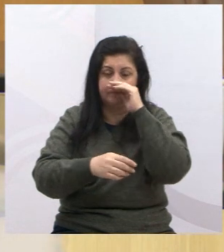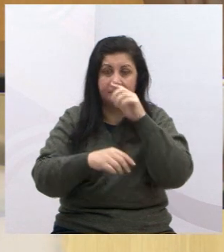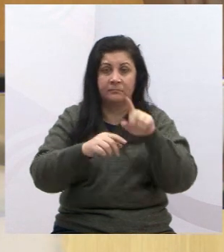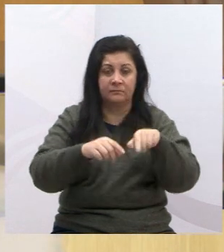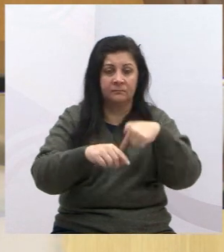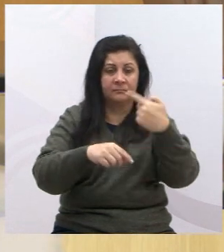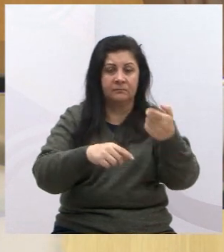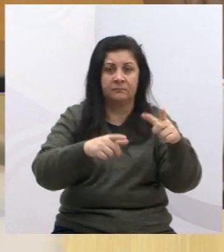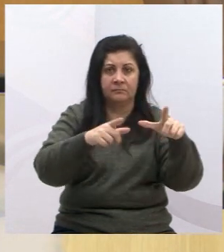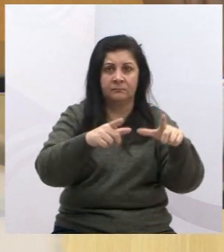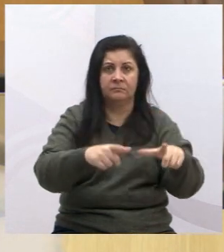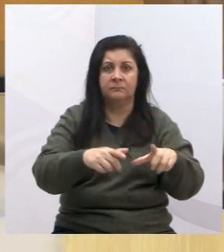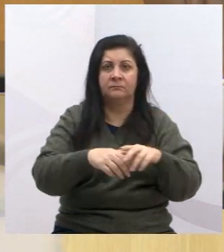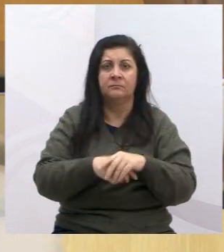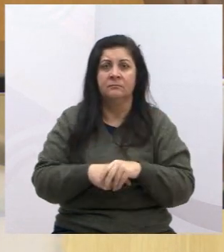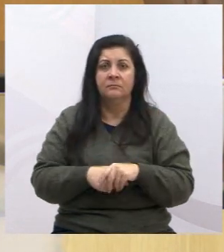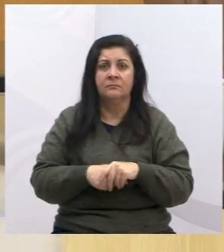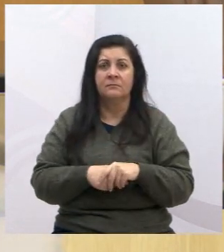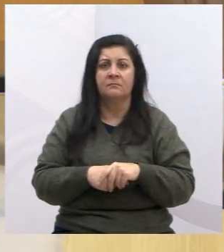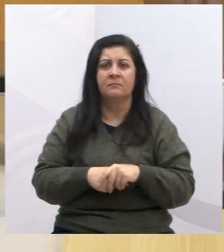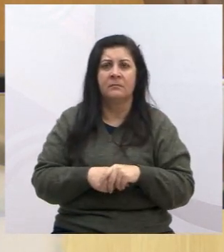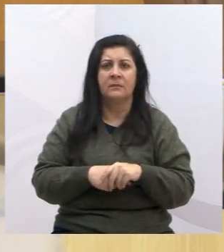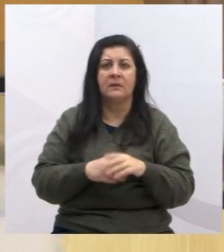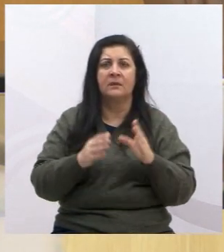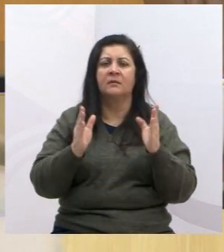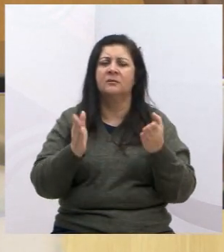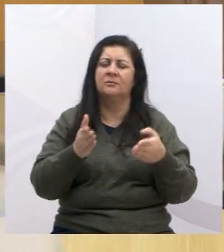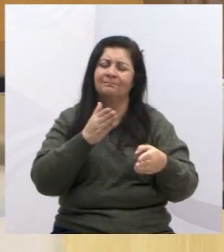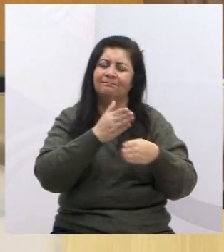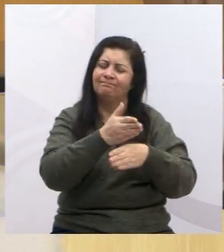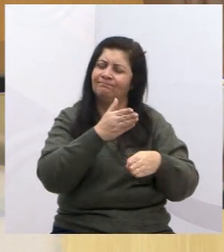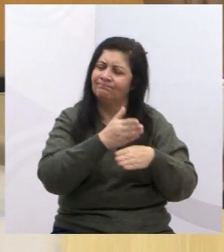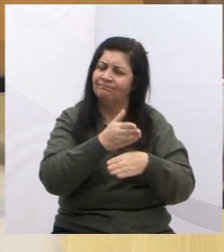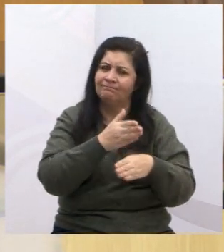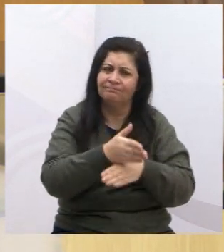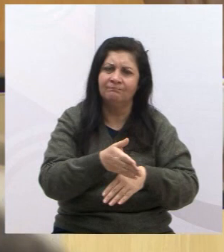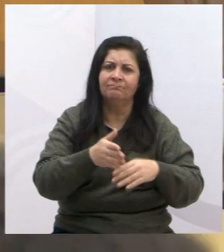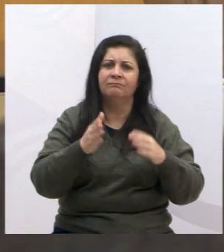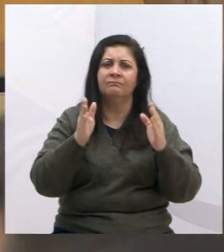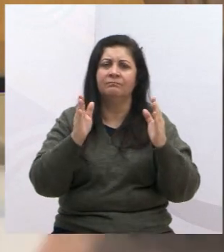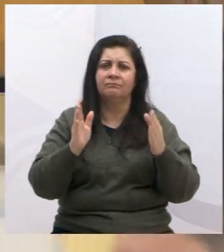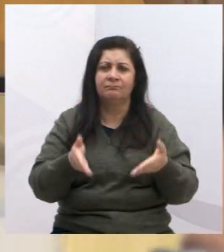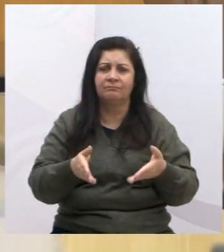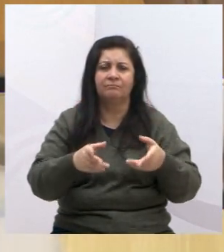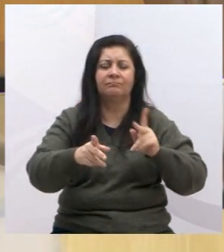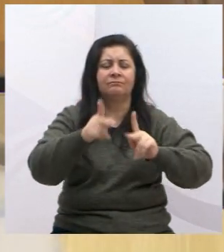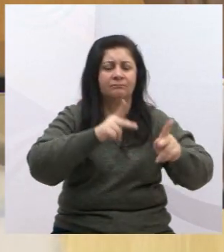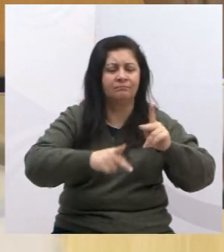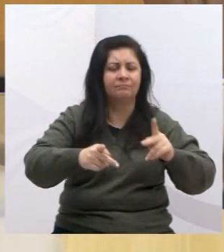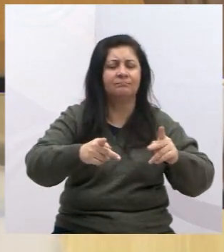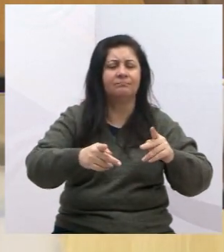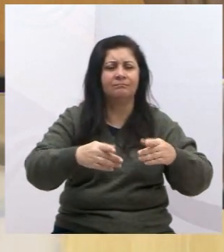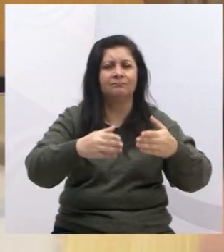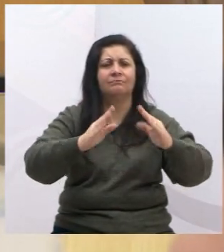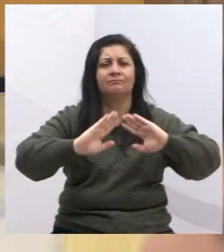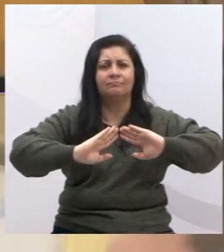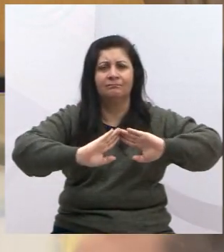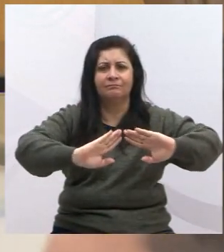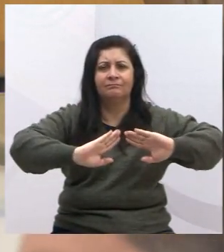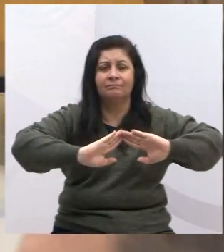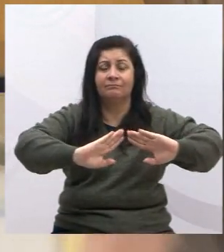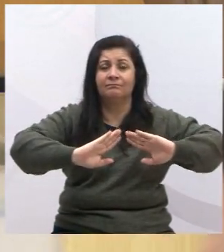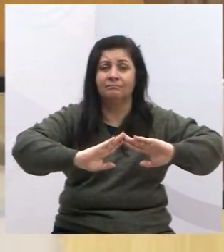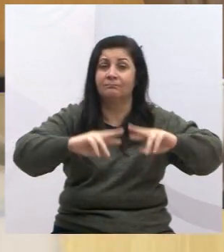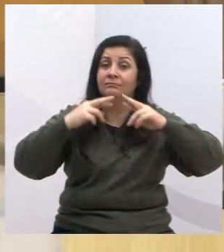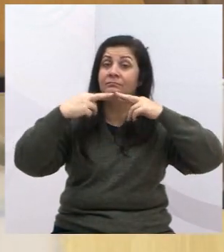trecho, registramos que já estivemos no local por diversas vezes, a pedido dos munícipes, onde os mesmos